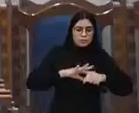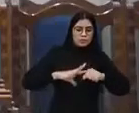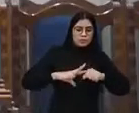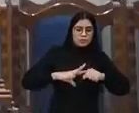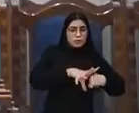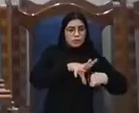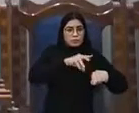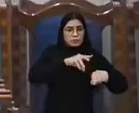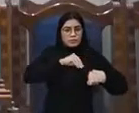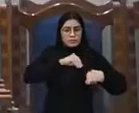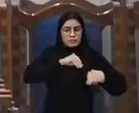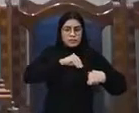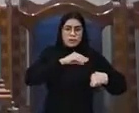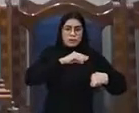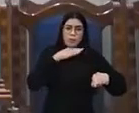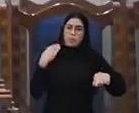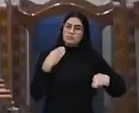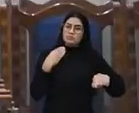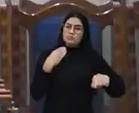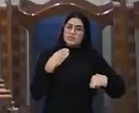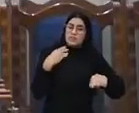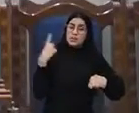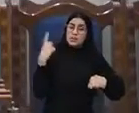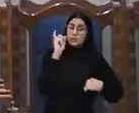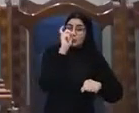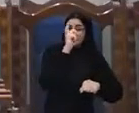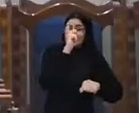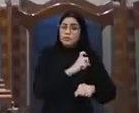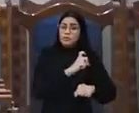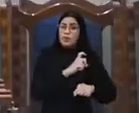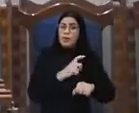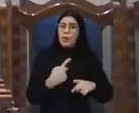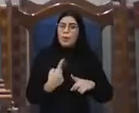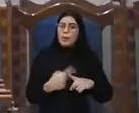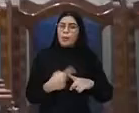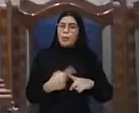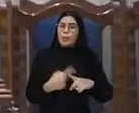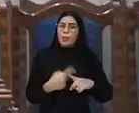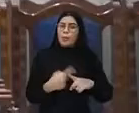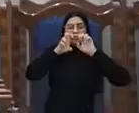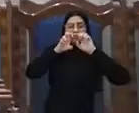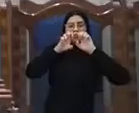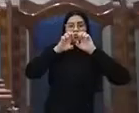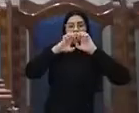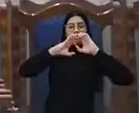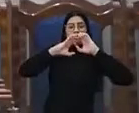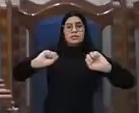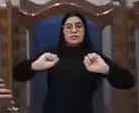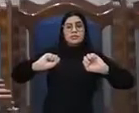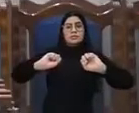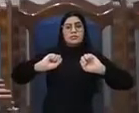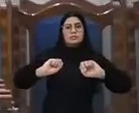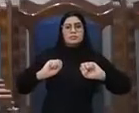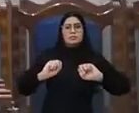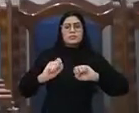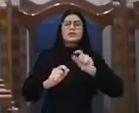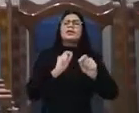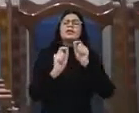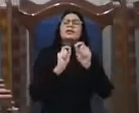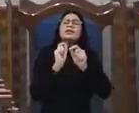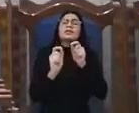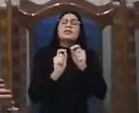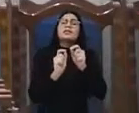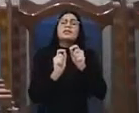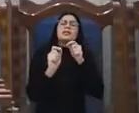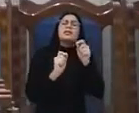quê? Porque foi tirado o fôlego da vida, foi tirada a respiração. E quem é essa respiração?